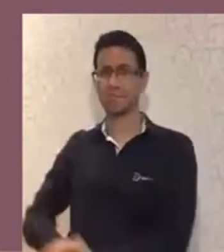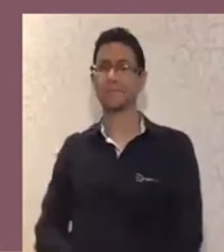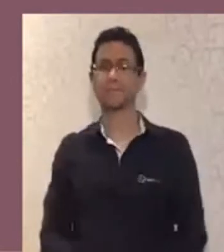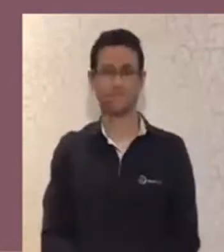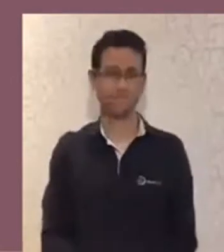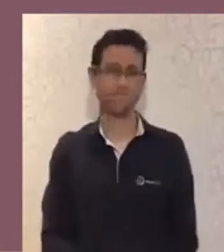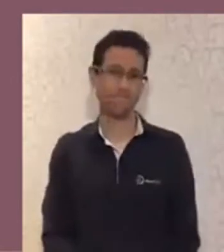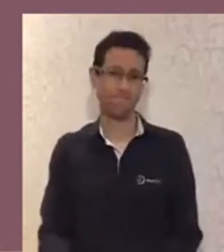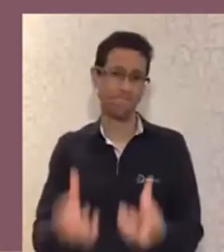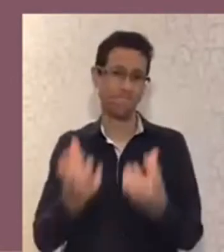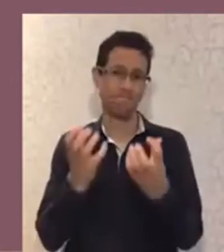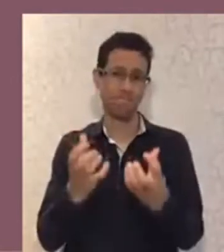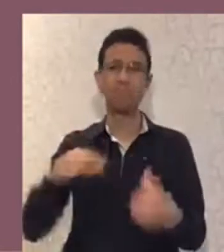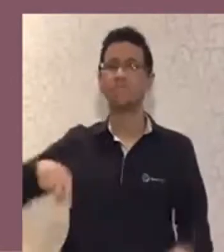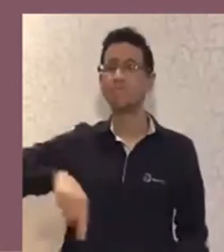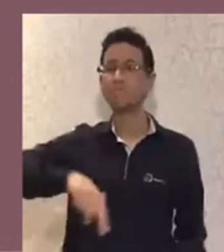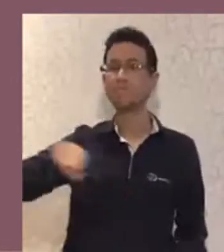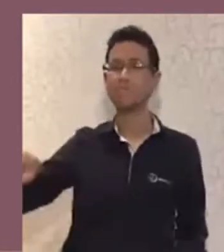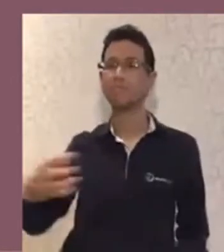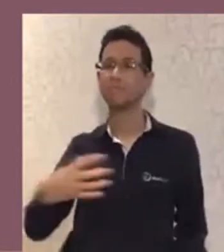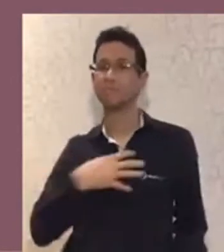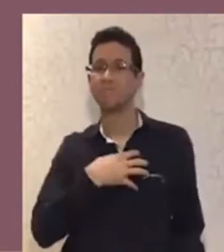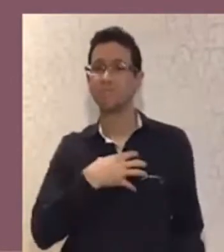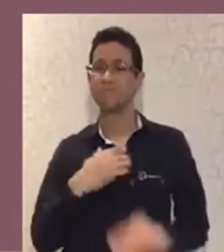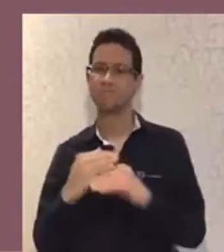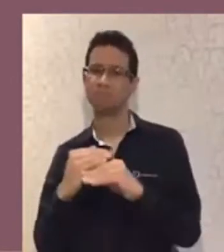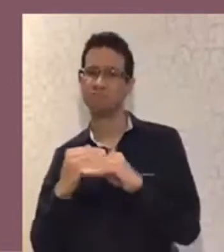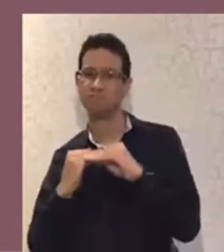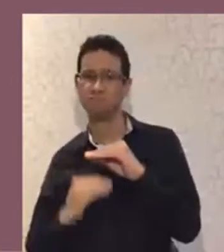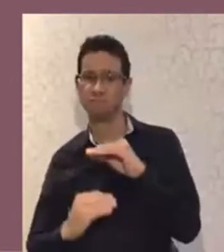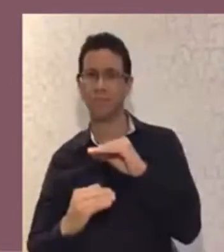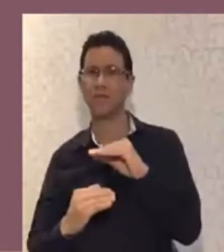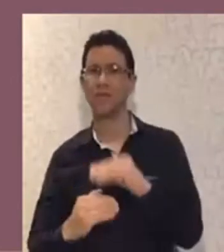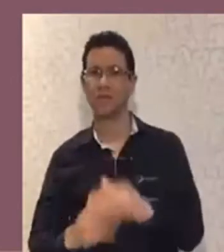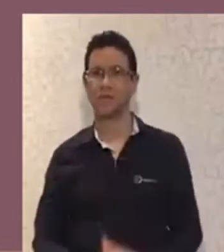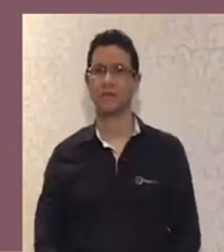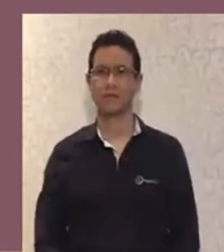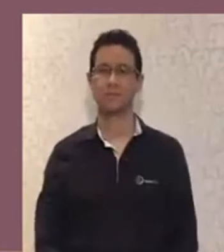se sentissem inferiores.